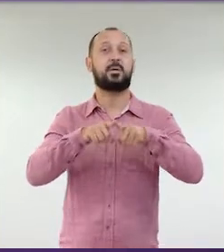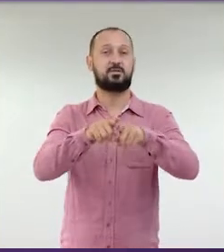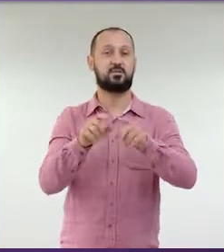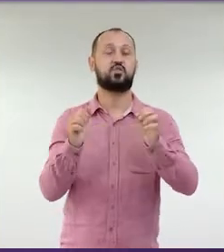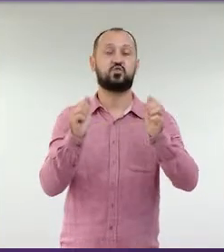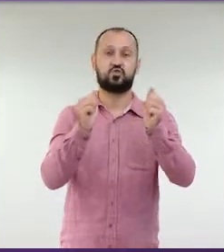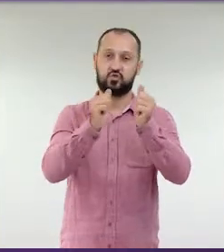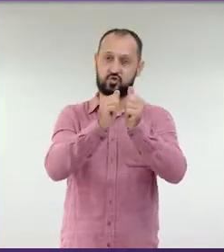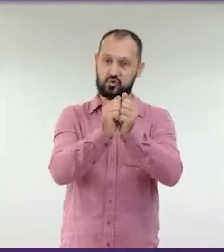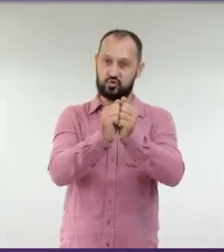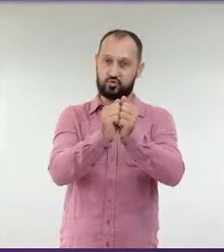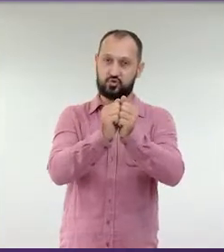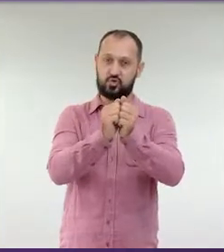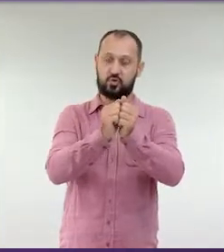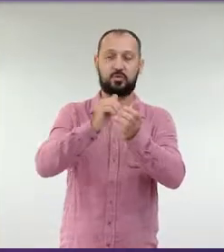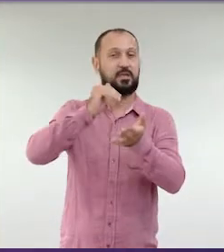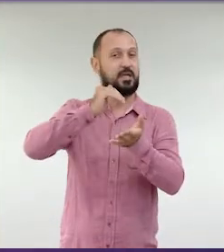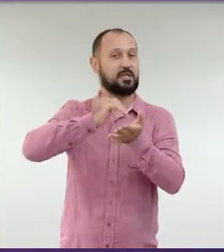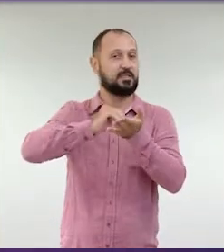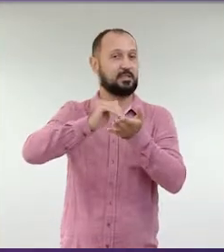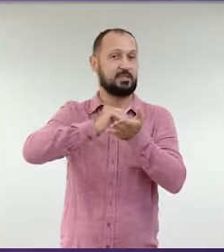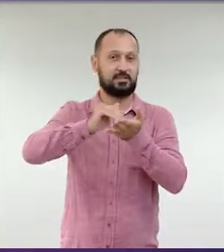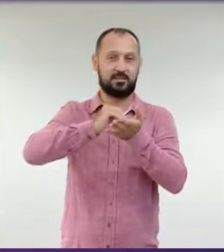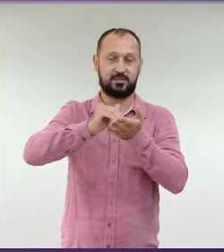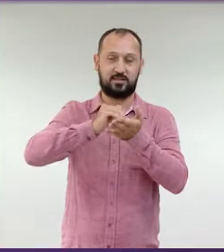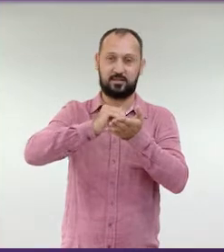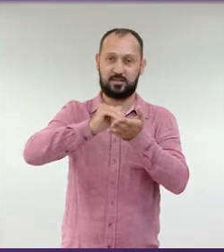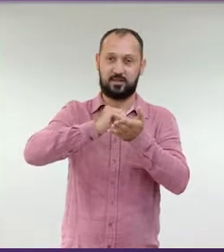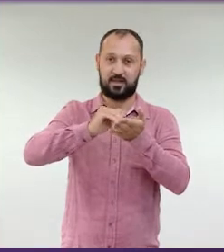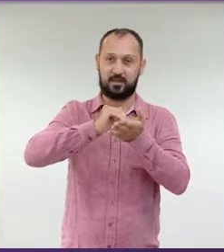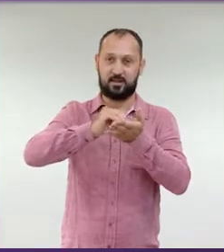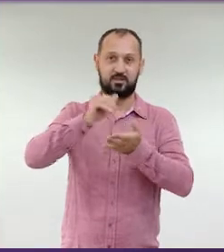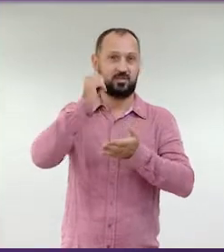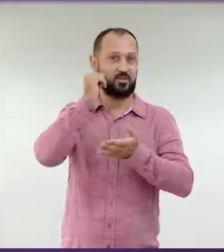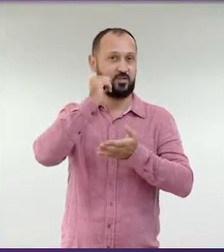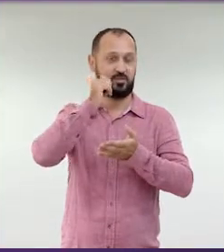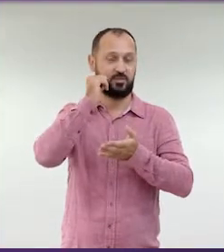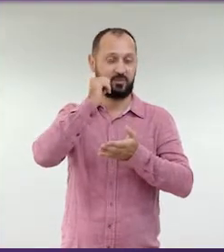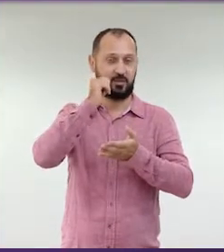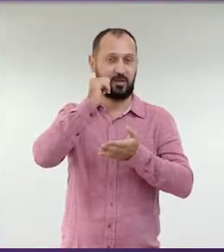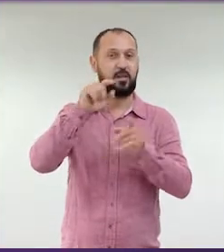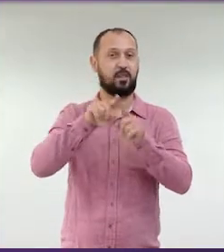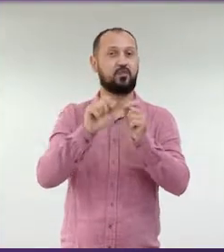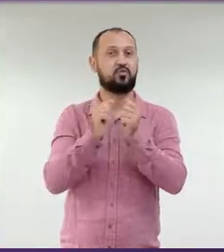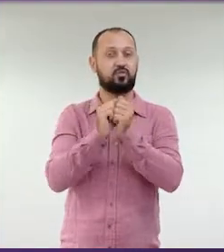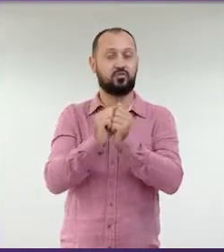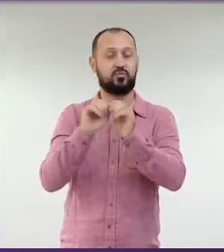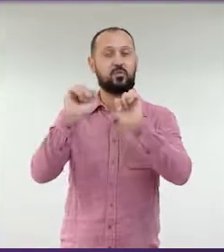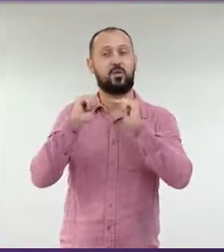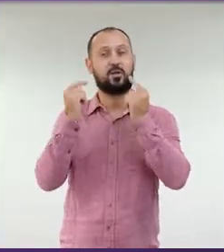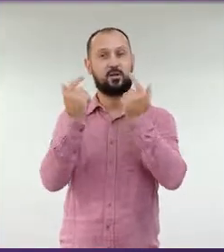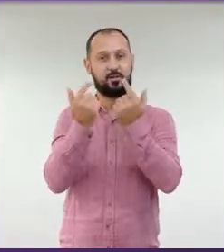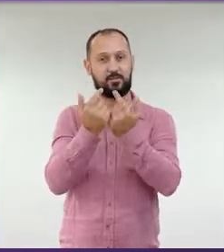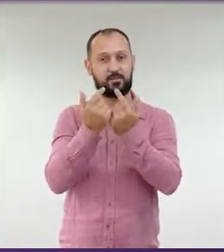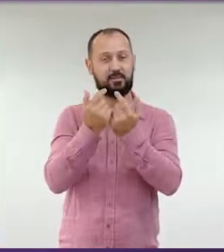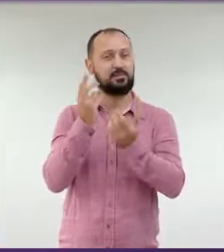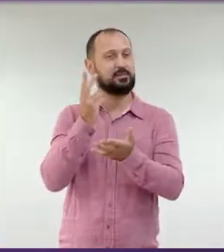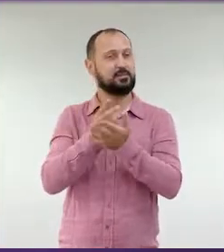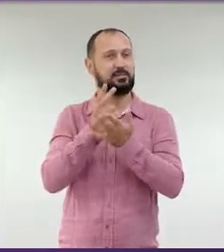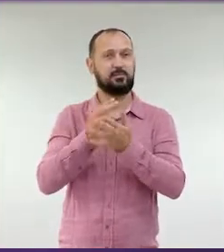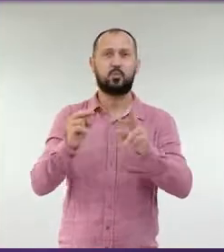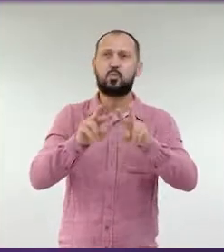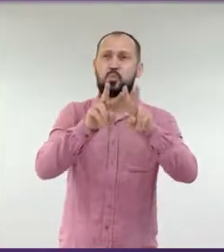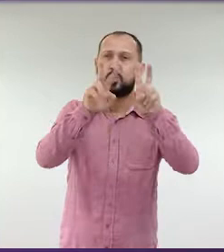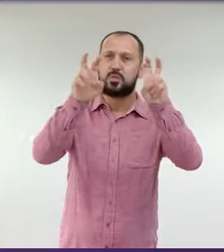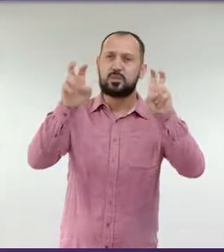a Subsecretaria de Políticas Públicas para Mulheres do Governo do Estado e da Assembleia Legislativa de Mato Grosso do Sul,